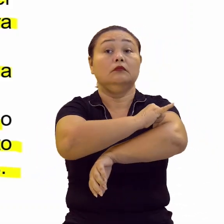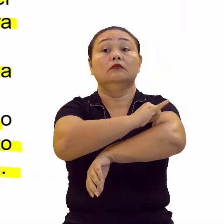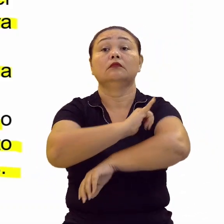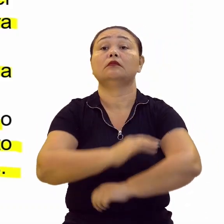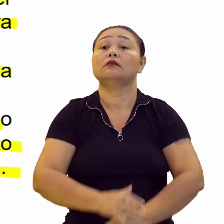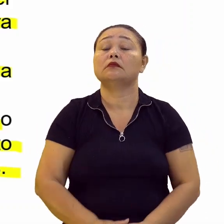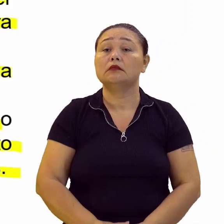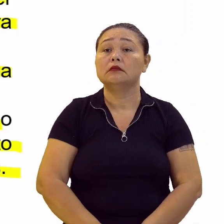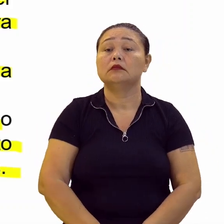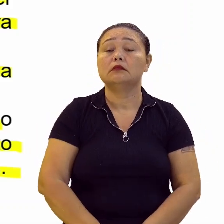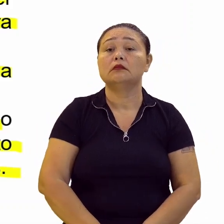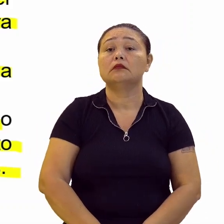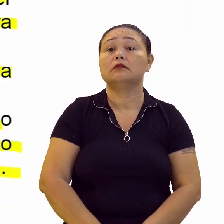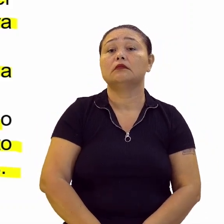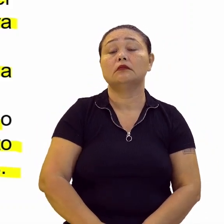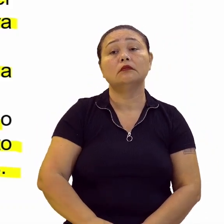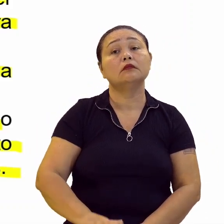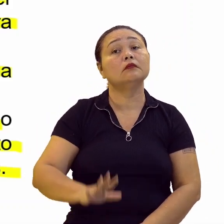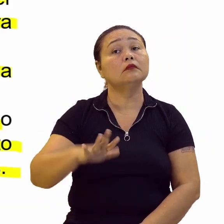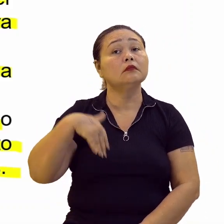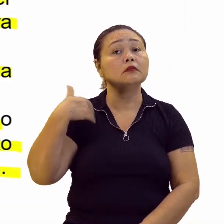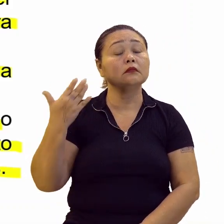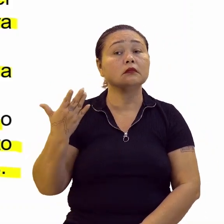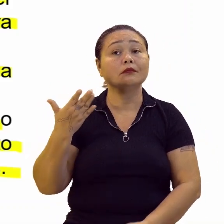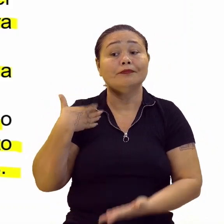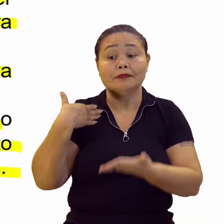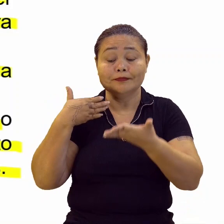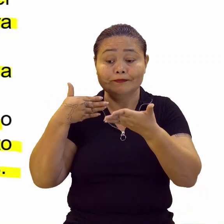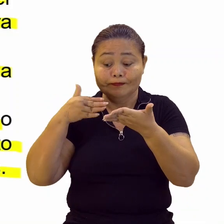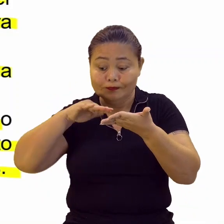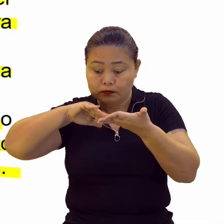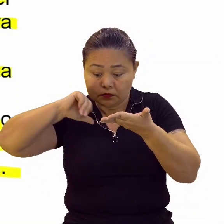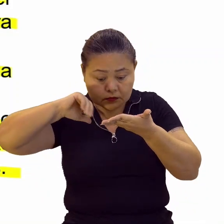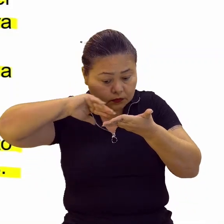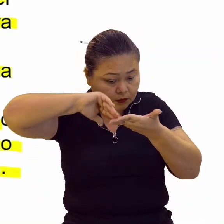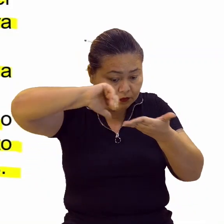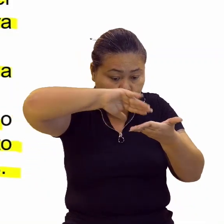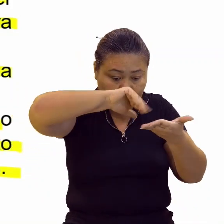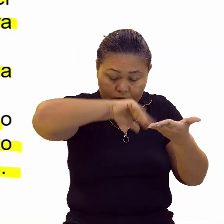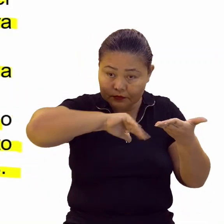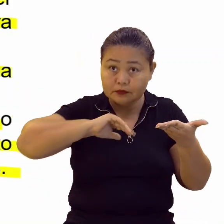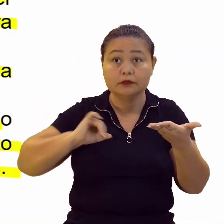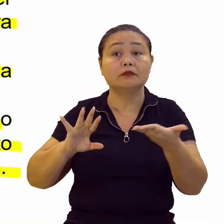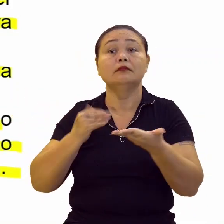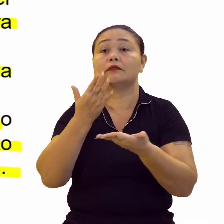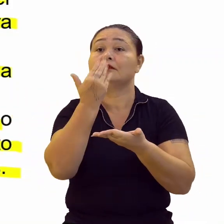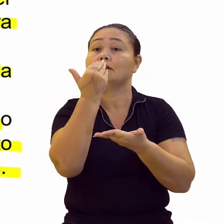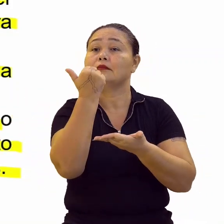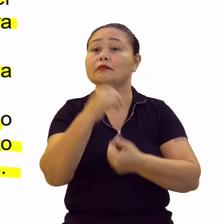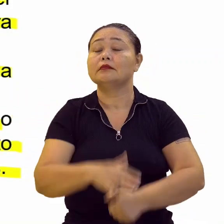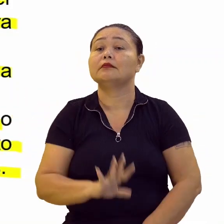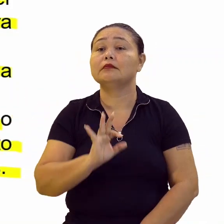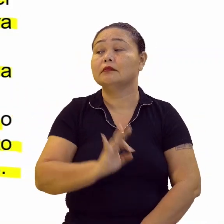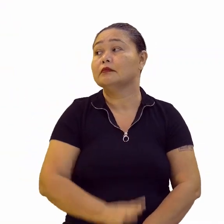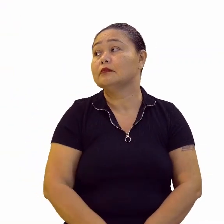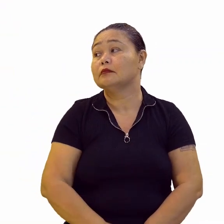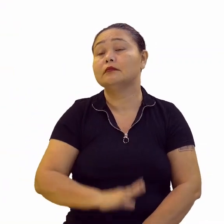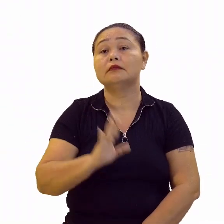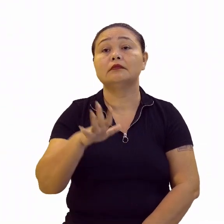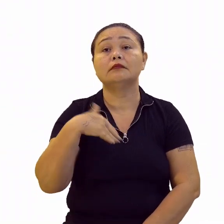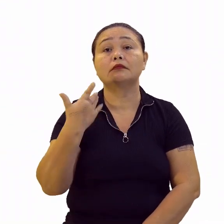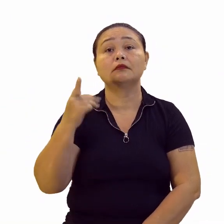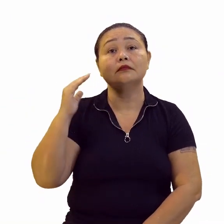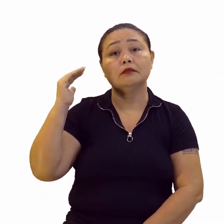entendeu? Tem uma carga a mais. Então, ele começa a fazer alguns cortes cada vez maiores. Beleza. Aí nós temos